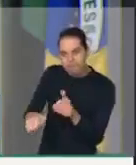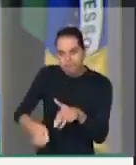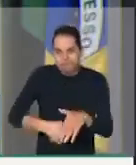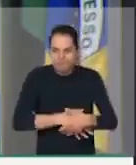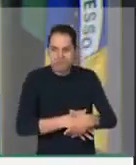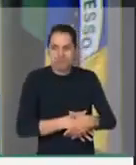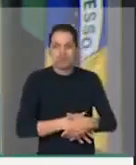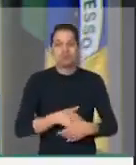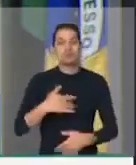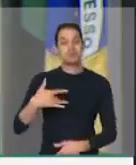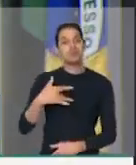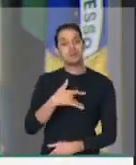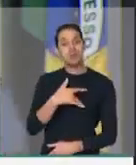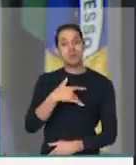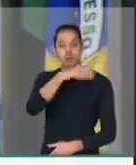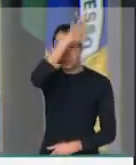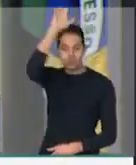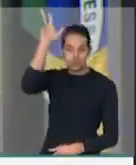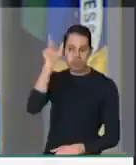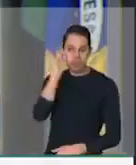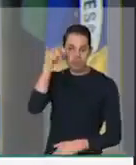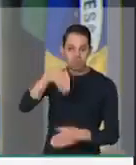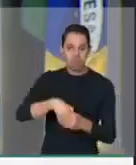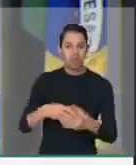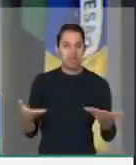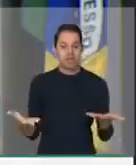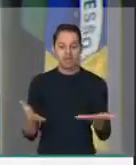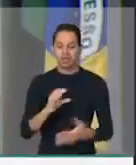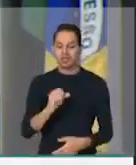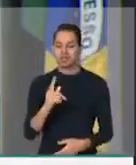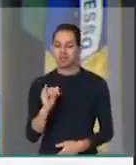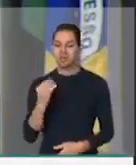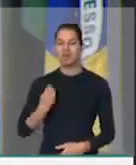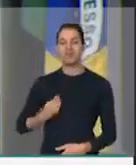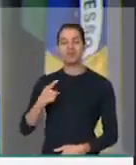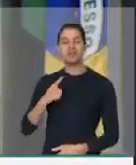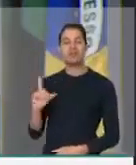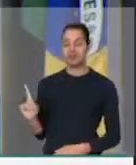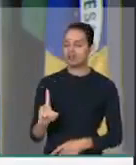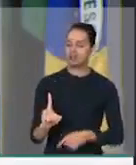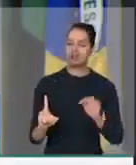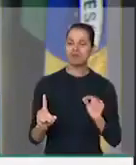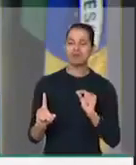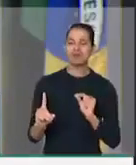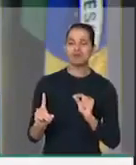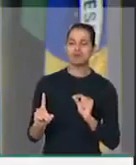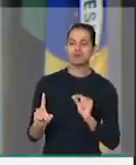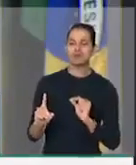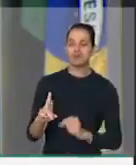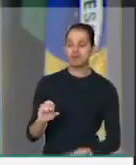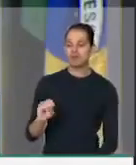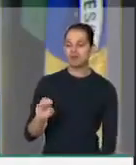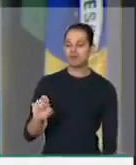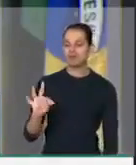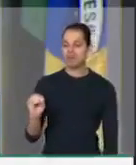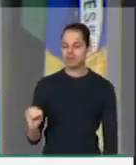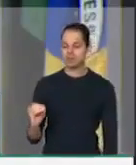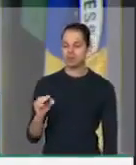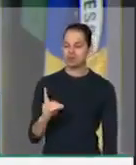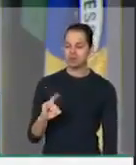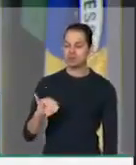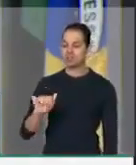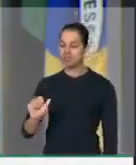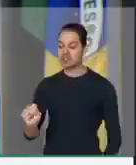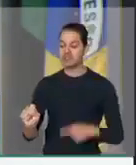no Amazonas e hoje eles estão ouvindo lá nada mais ninguém menos que o Roberto Ferreira diz que